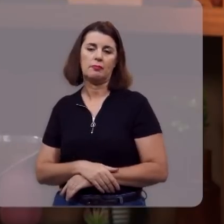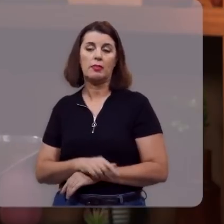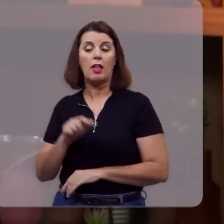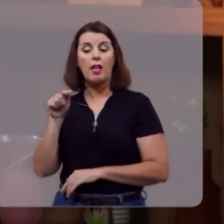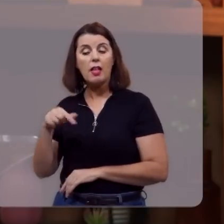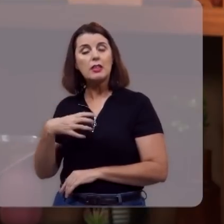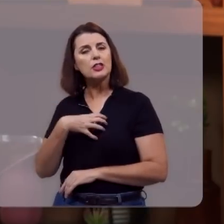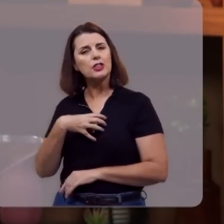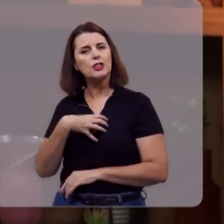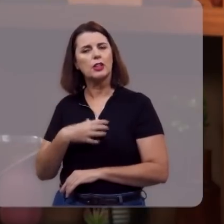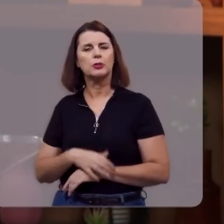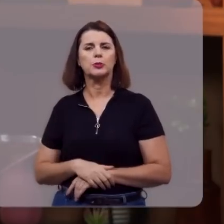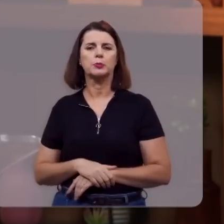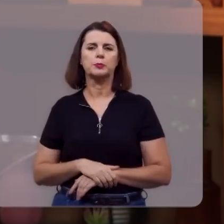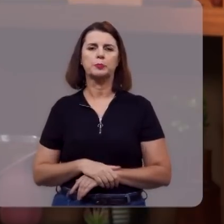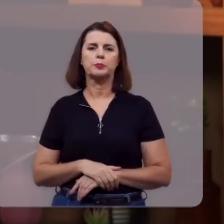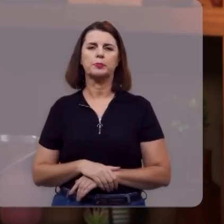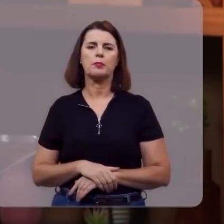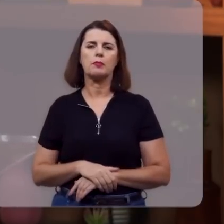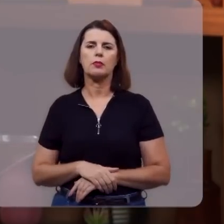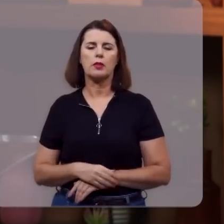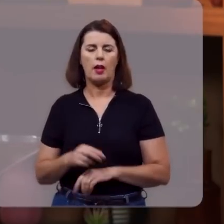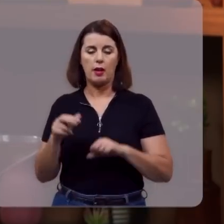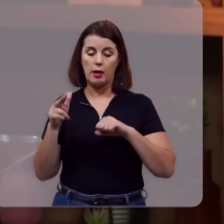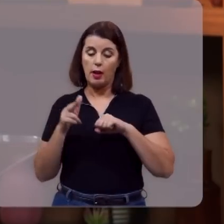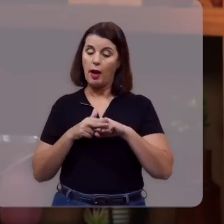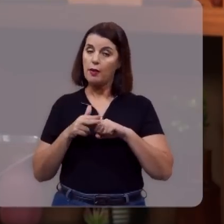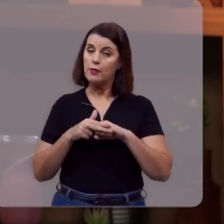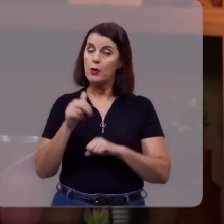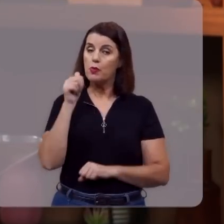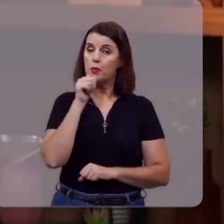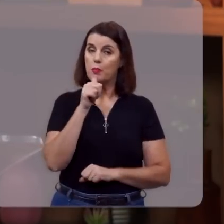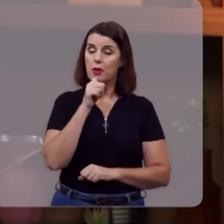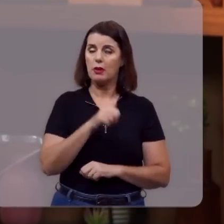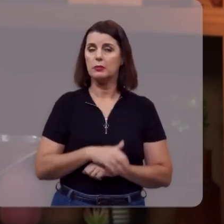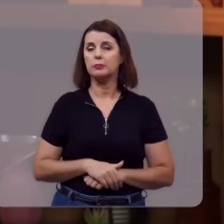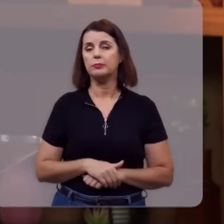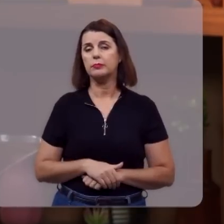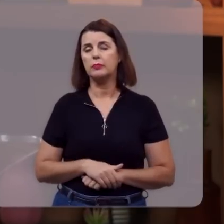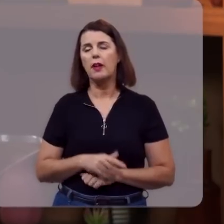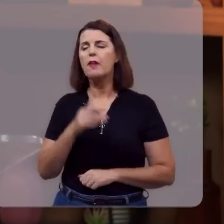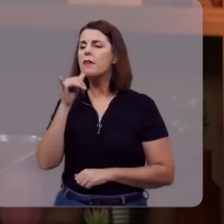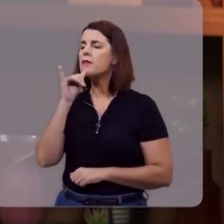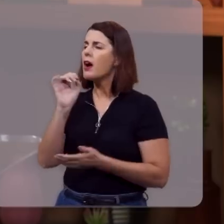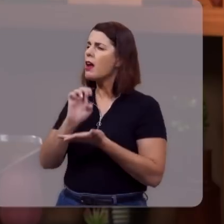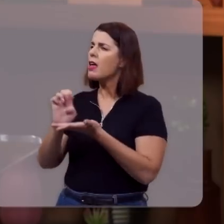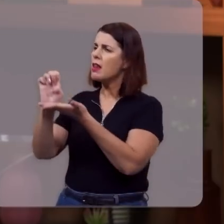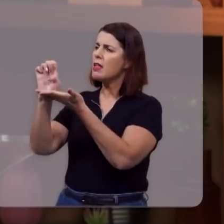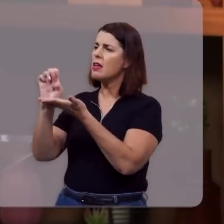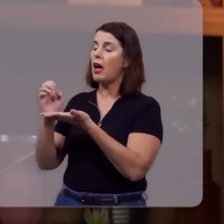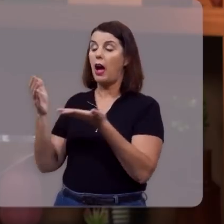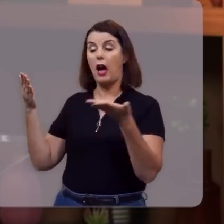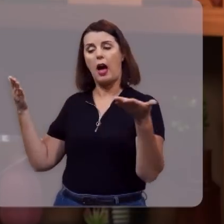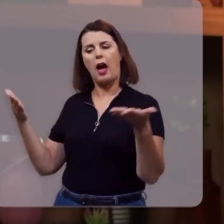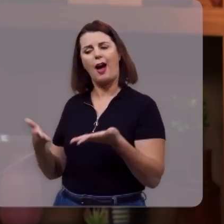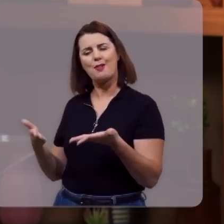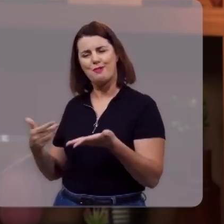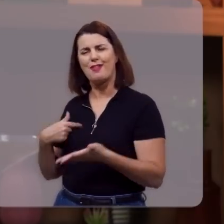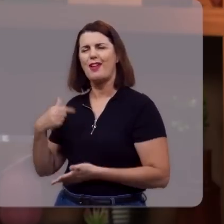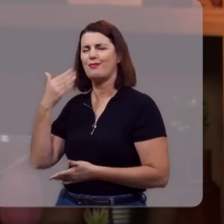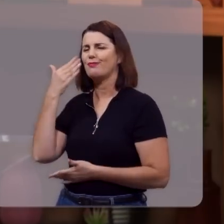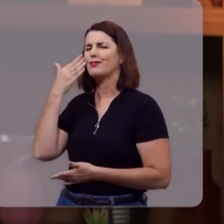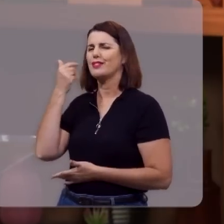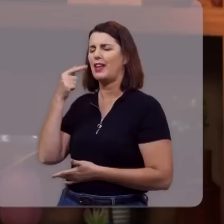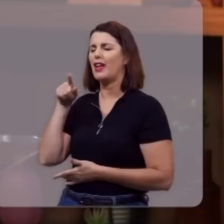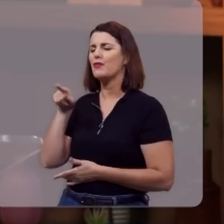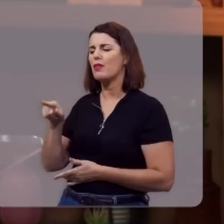É nessa conjuntura que a viúva de Sarepta diz assim para Elias: agora eu